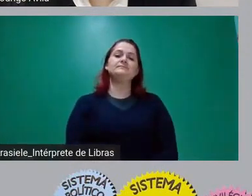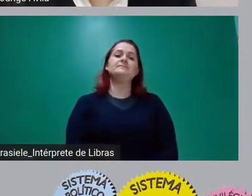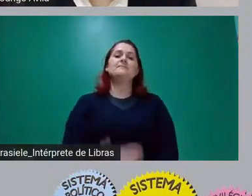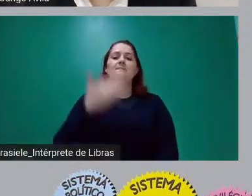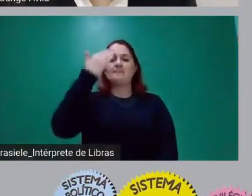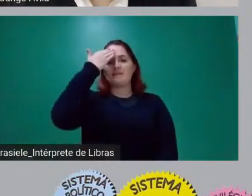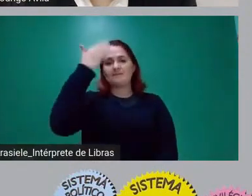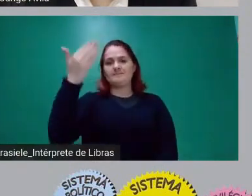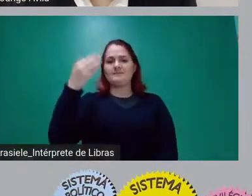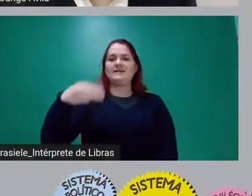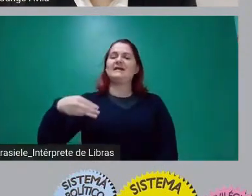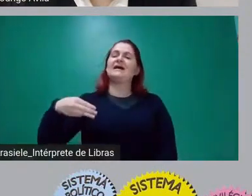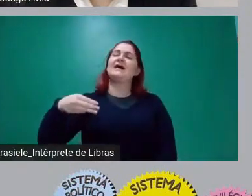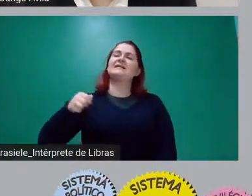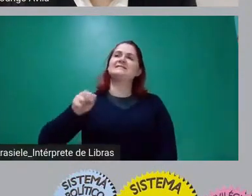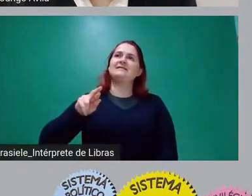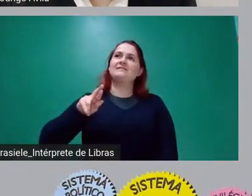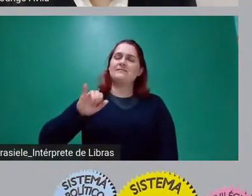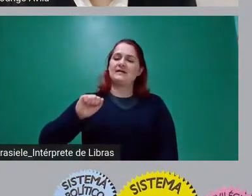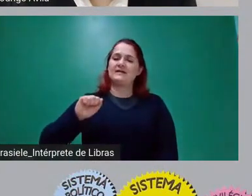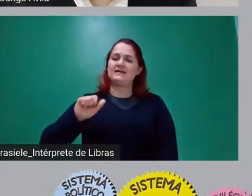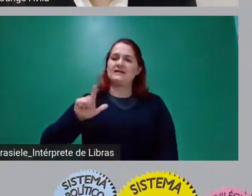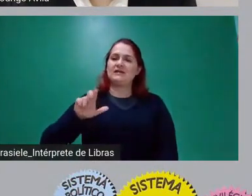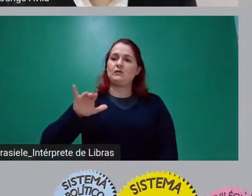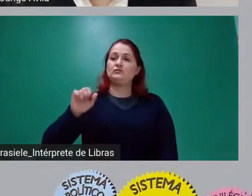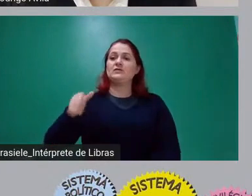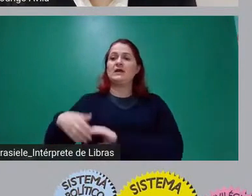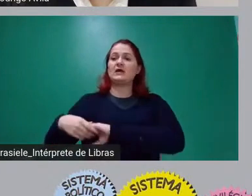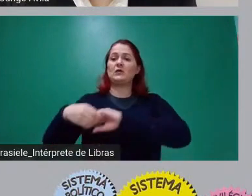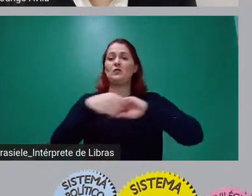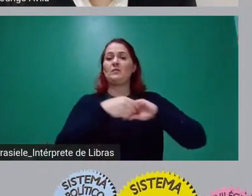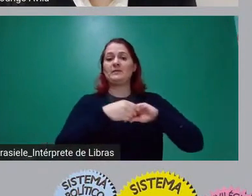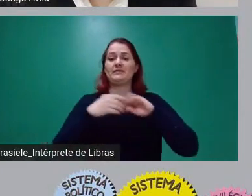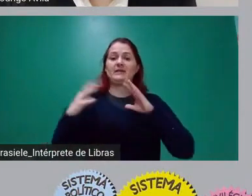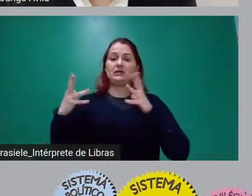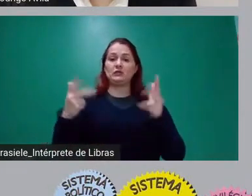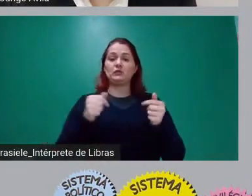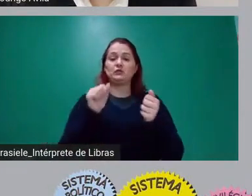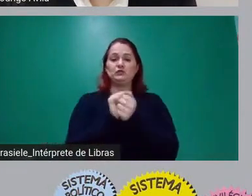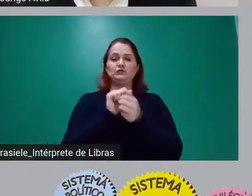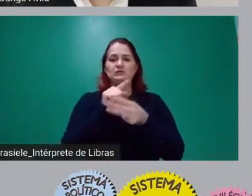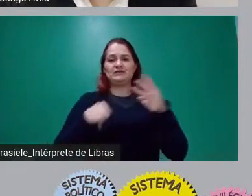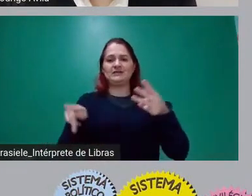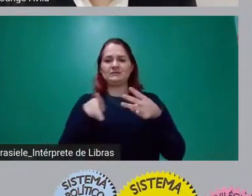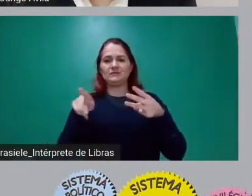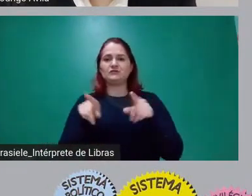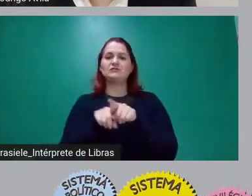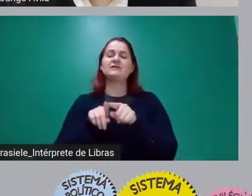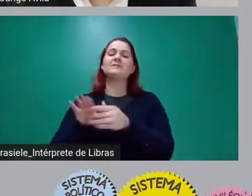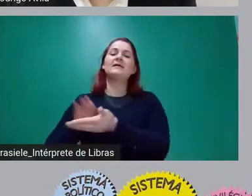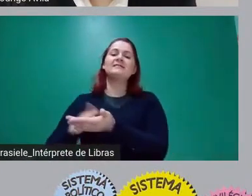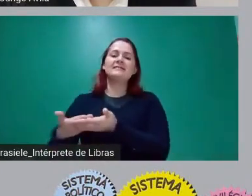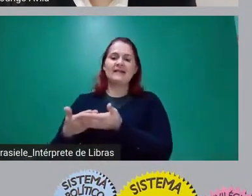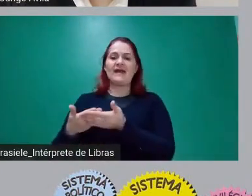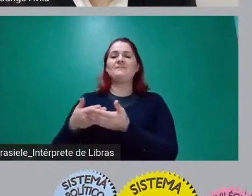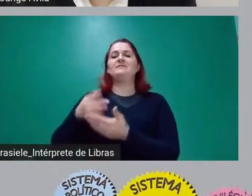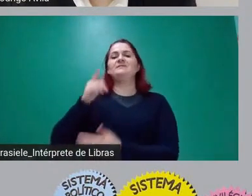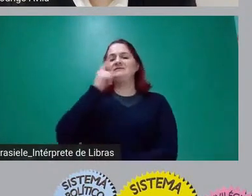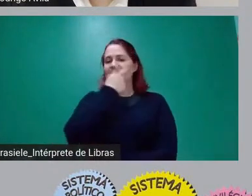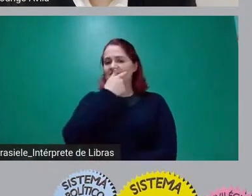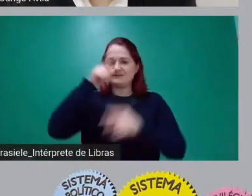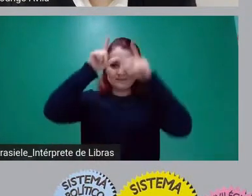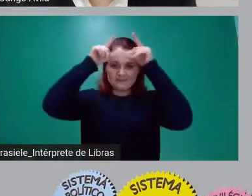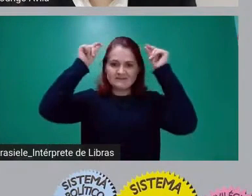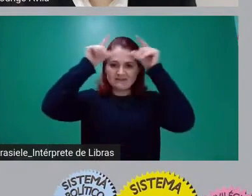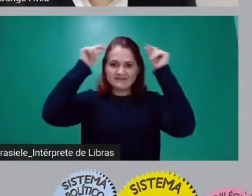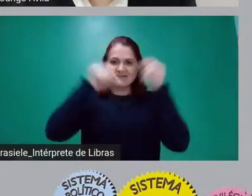estão aqui nessa banca junto comigo, Saulo, Rodrigo, Orlando, as intérpretes Graziele e Priscila,